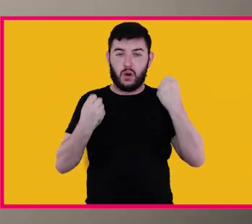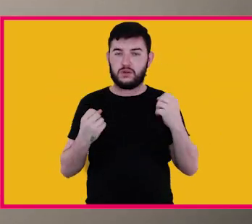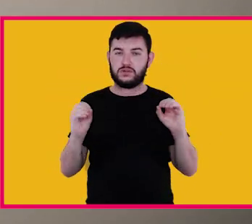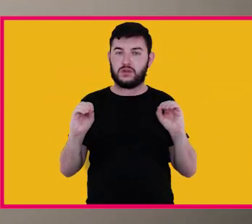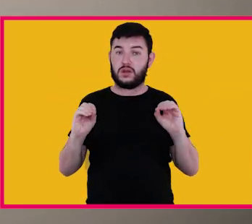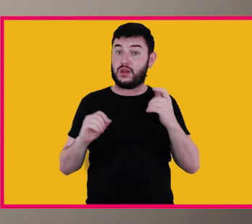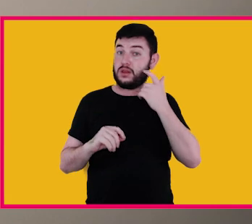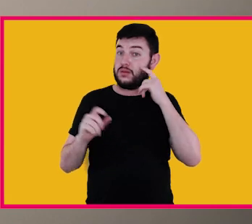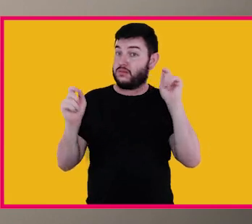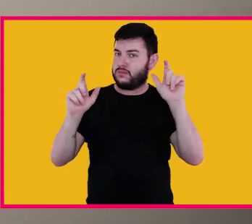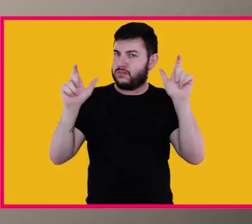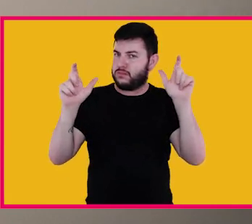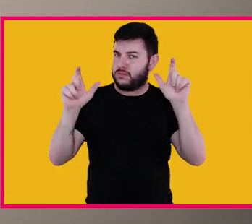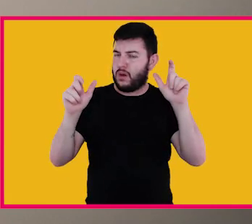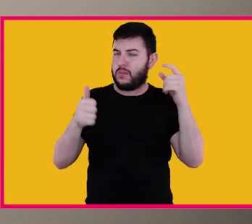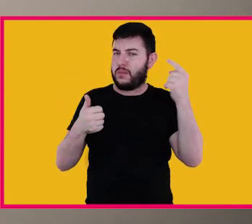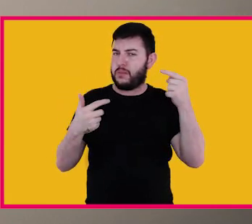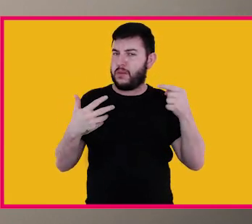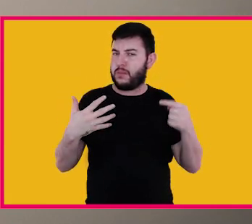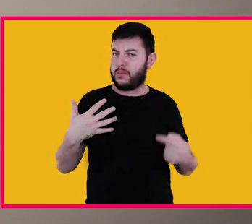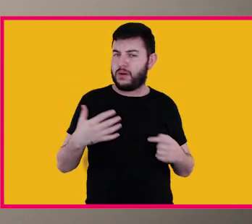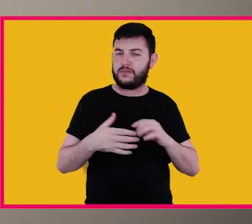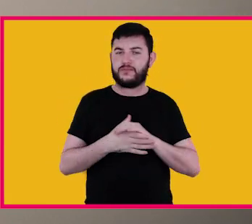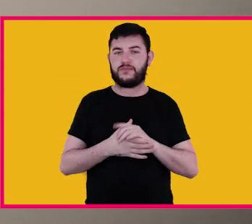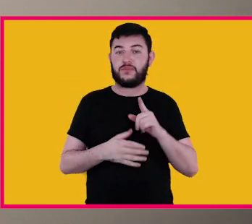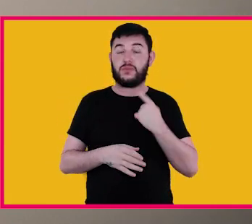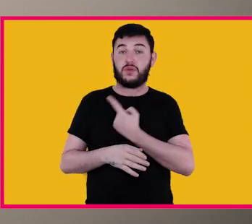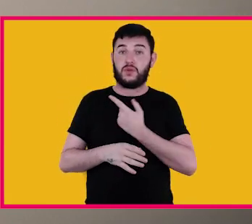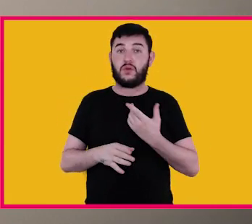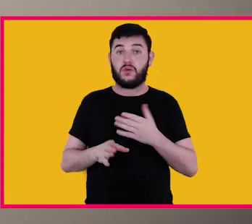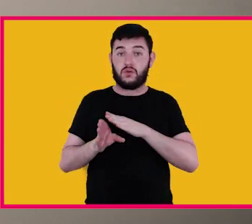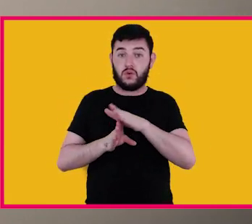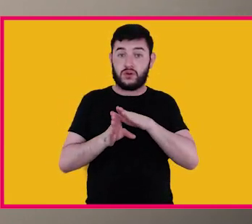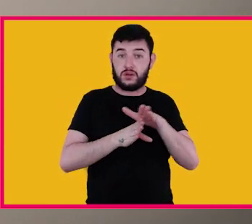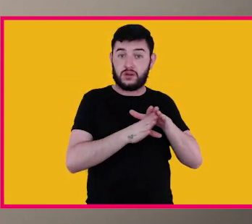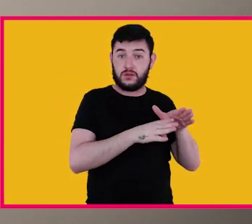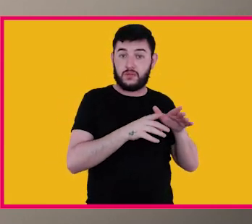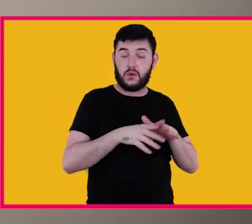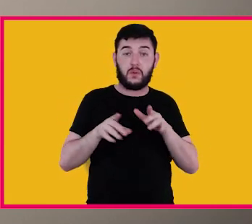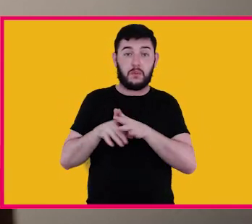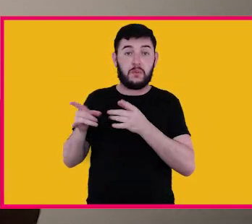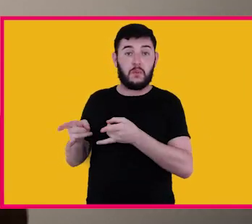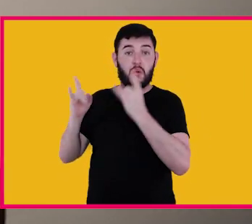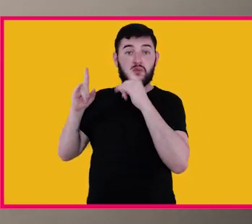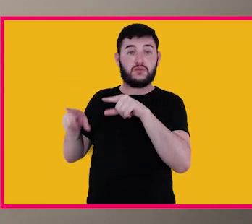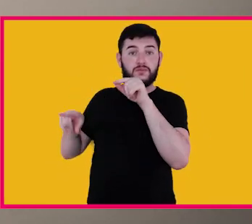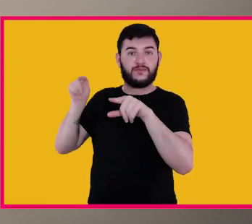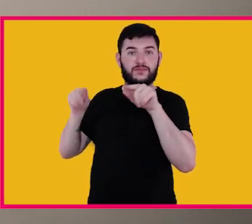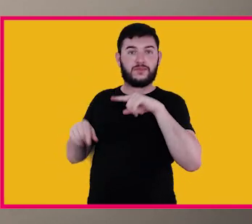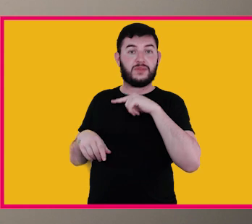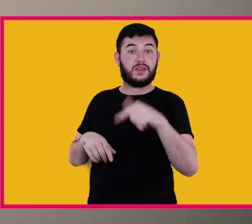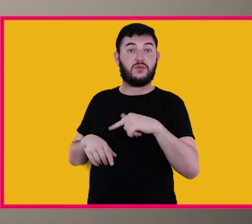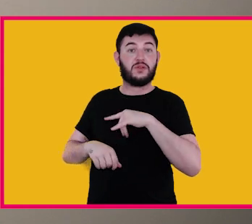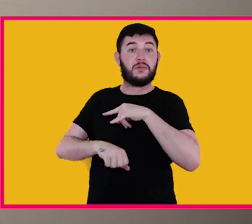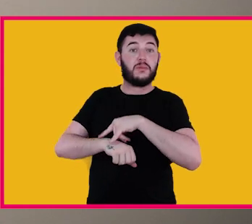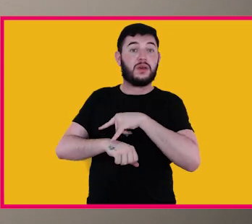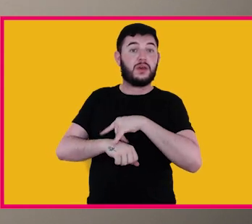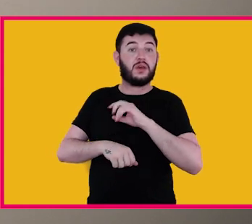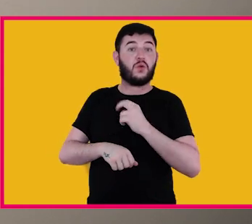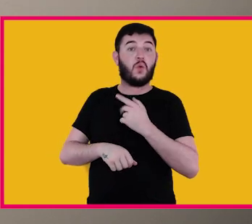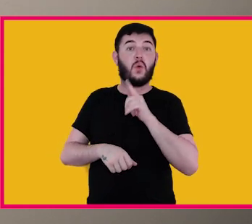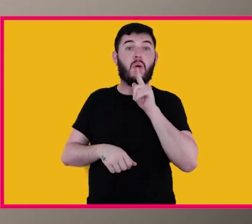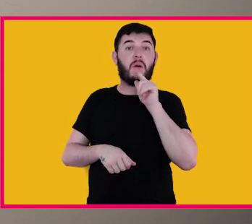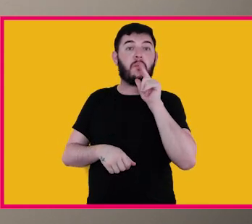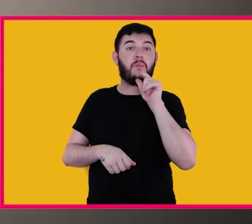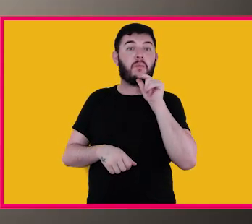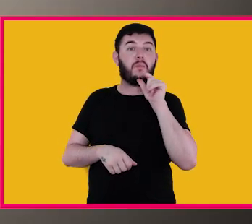atenção. É importante salientarmos que a maioria dos módulos eletivos não possui banheiros nem conexão com água, o que cria uma certa dependência